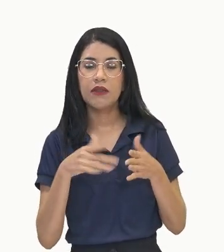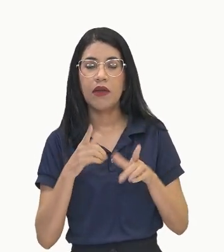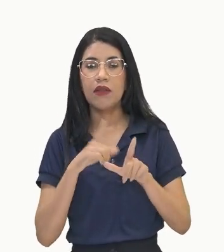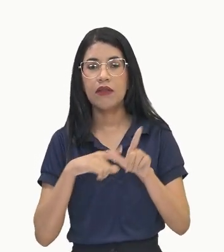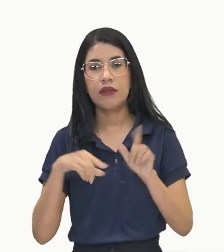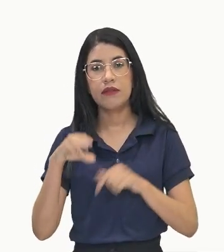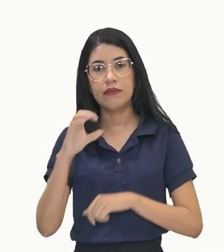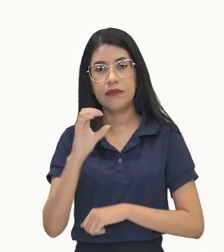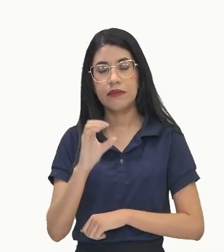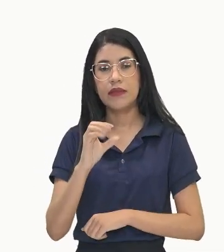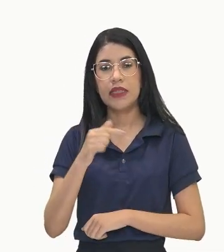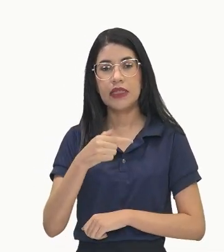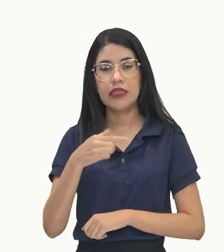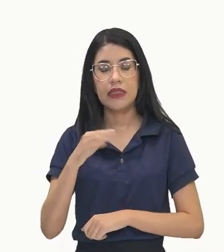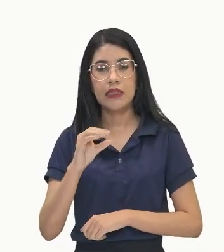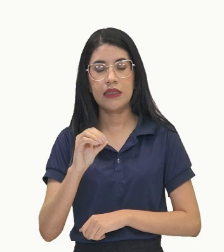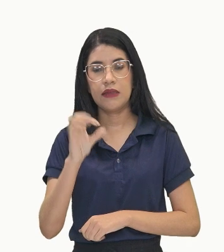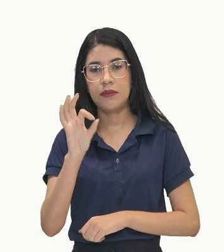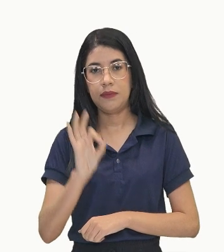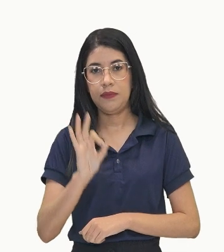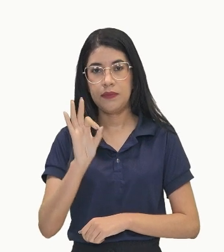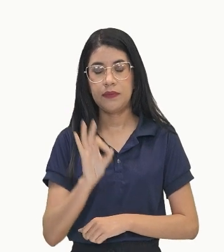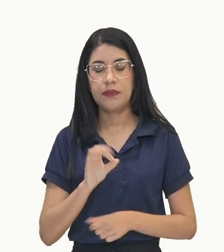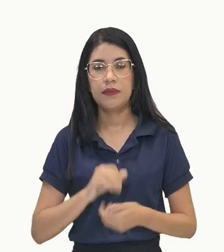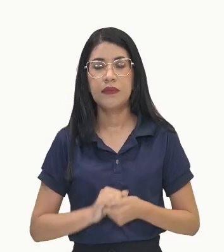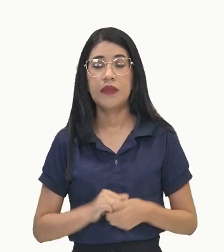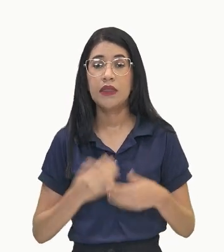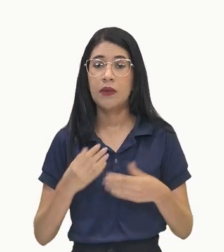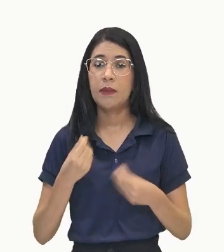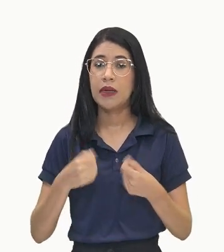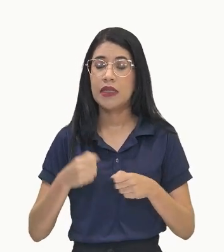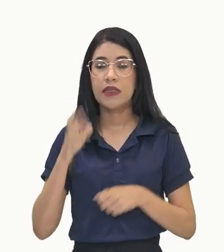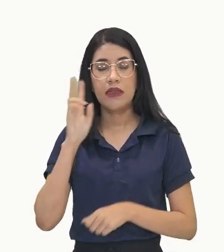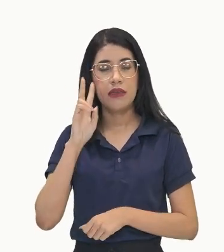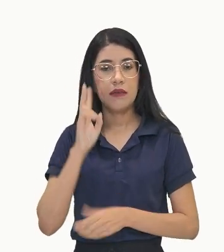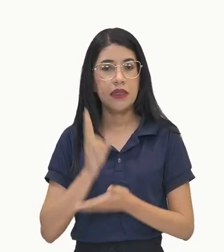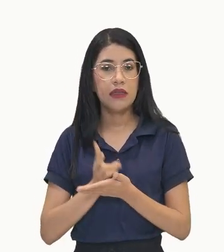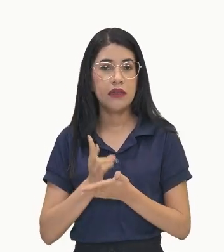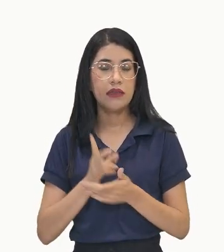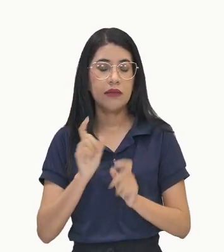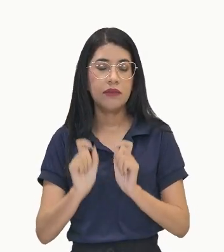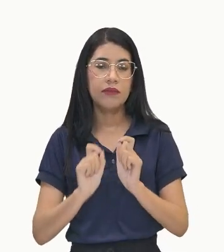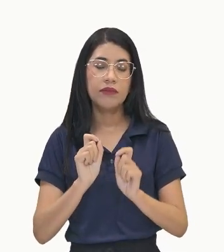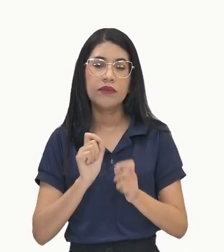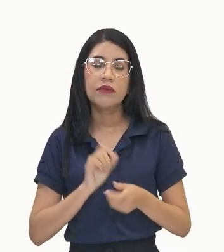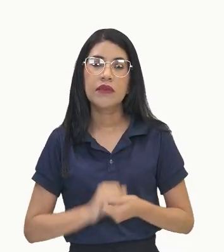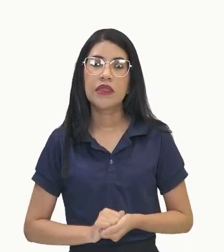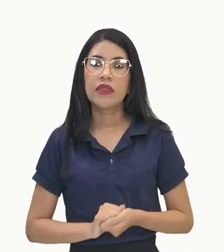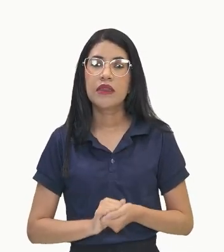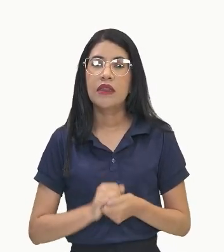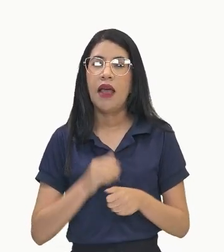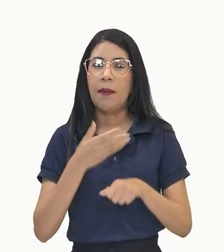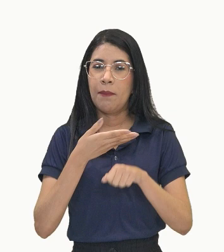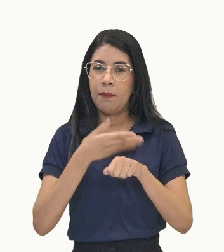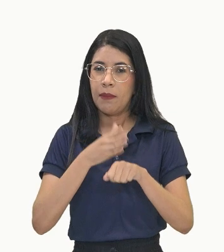aqui 70%. Então, não esquece que sempre que você estiver fazendo aí um